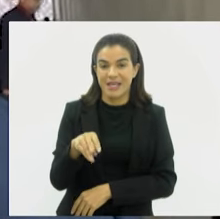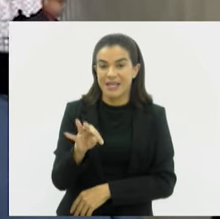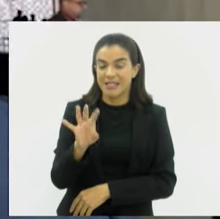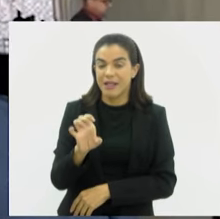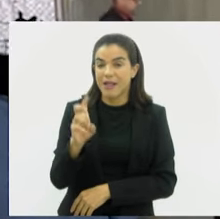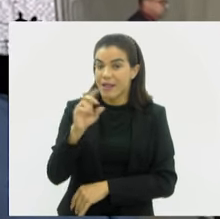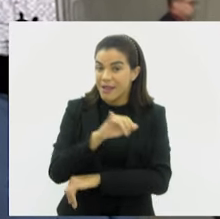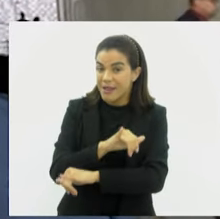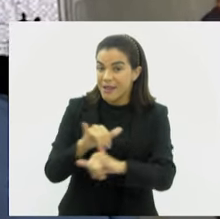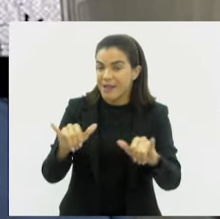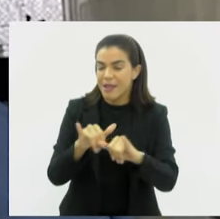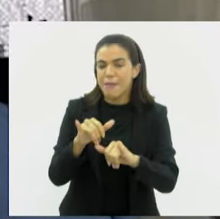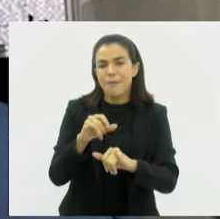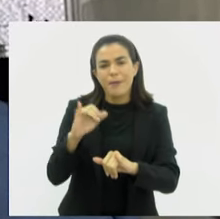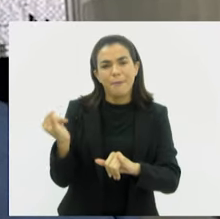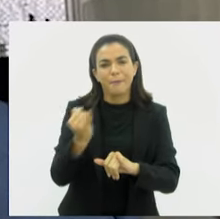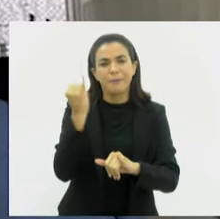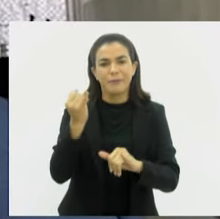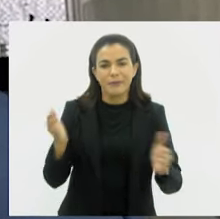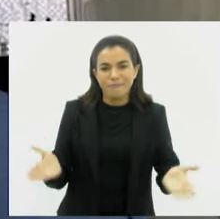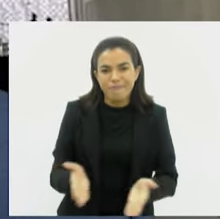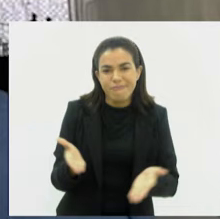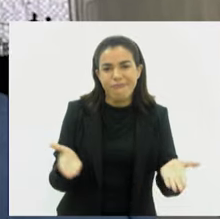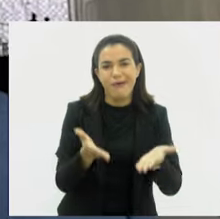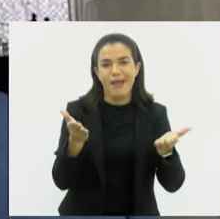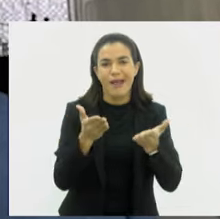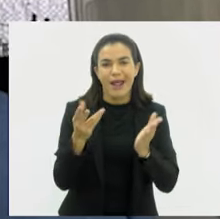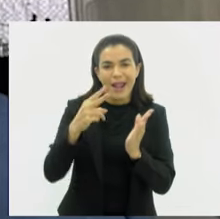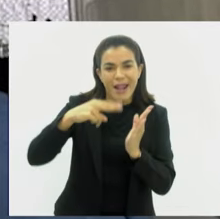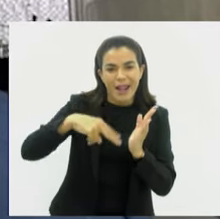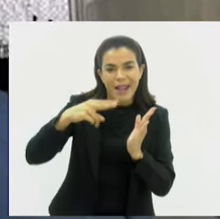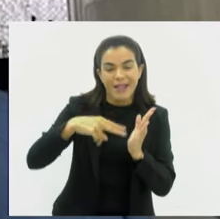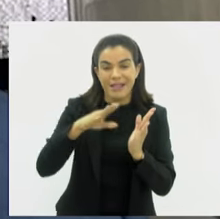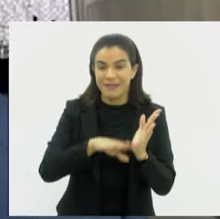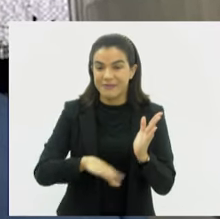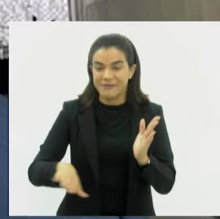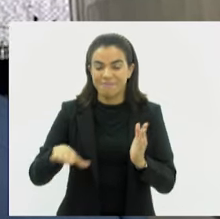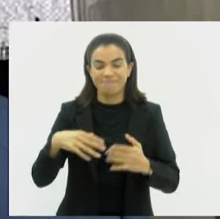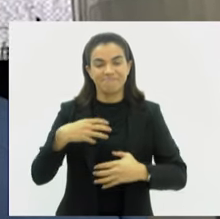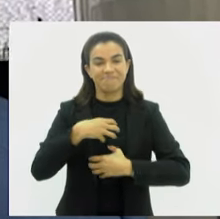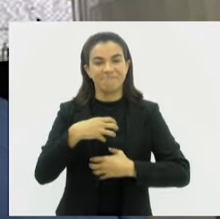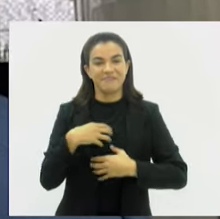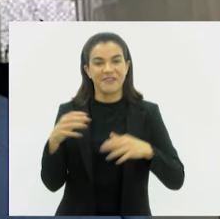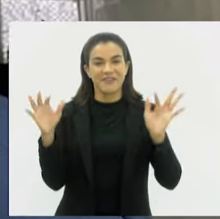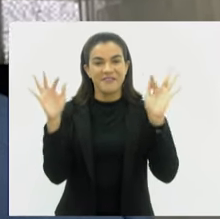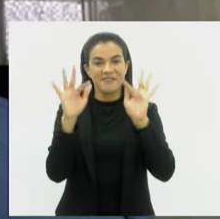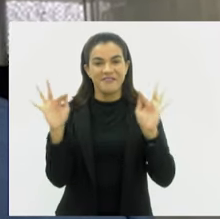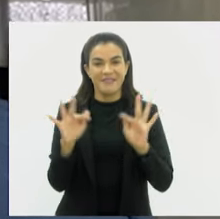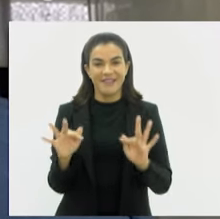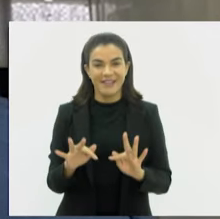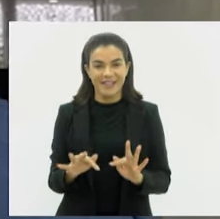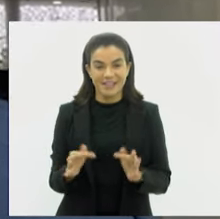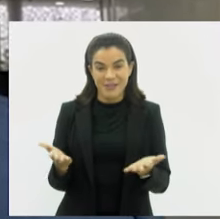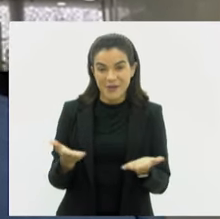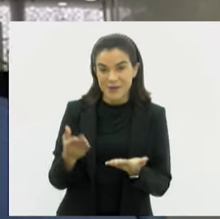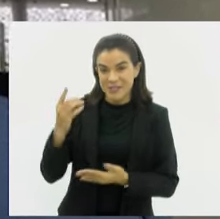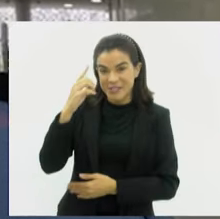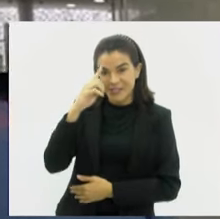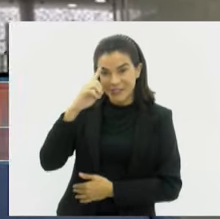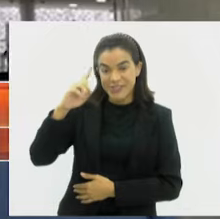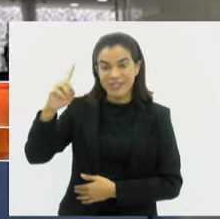a importância de estimular nas crianças o interesse pela leitura. Estamos muito felizes pela passagem desta data do